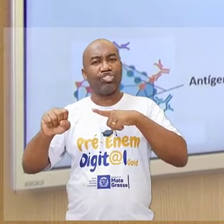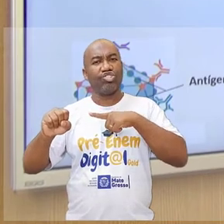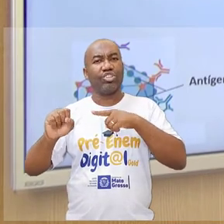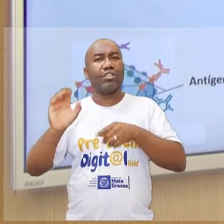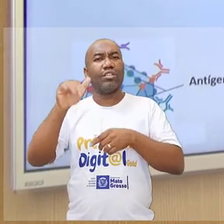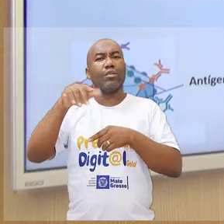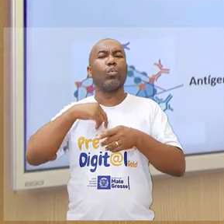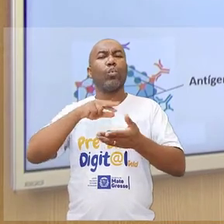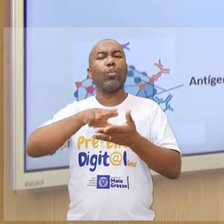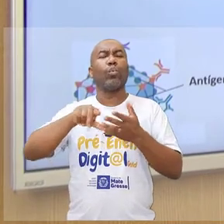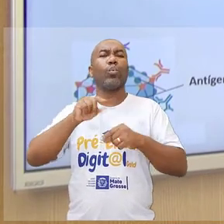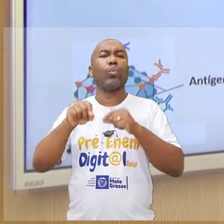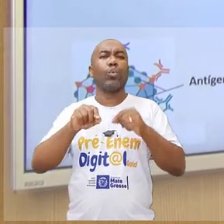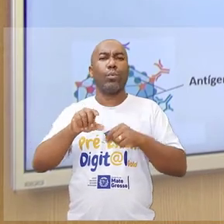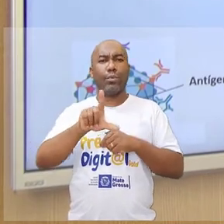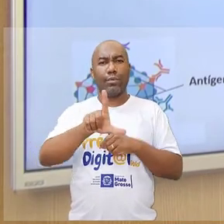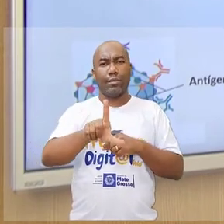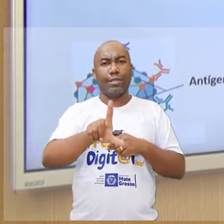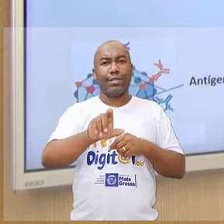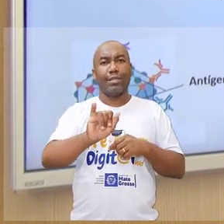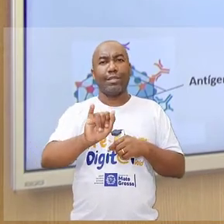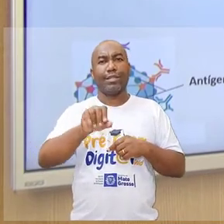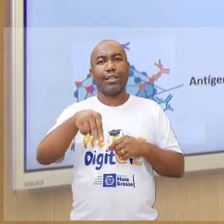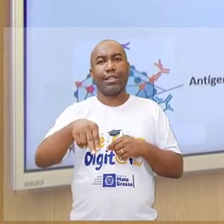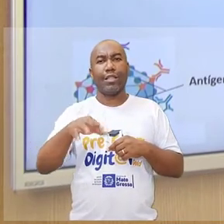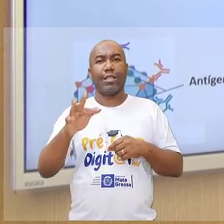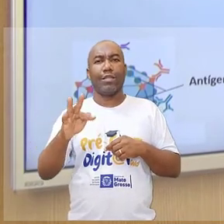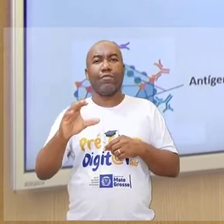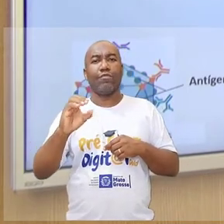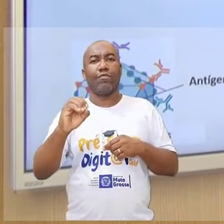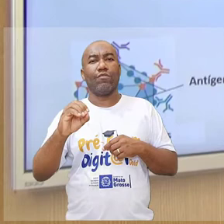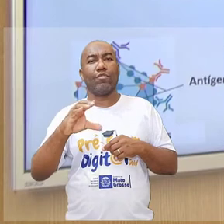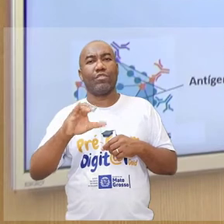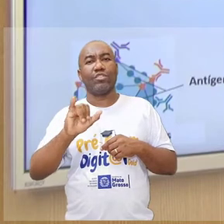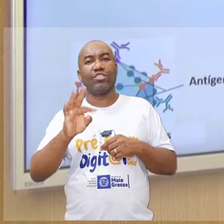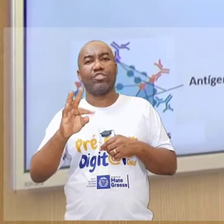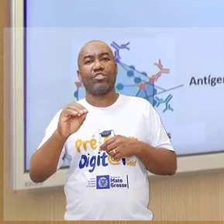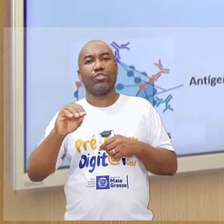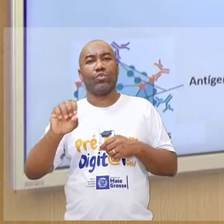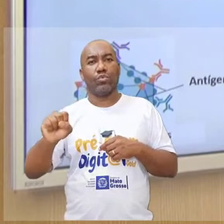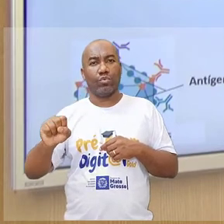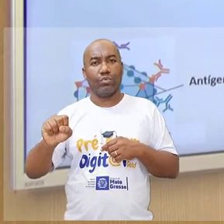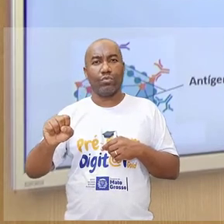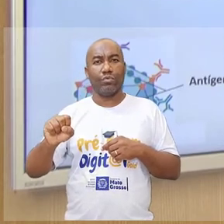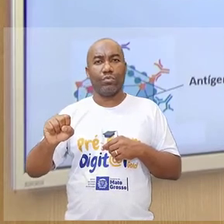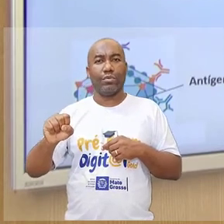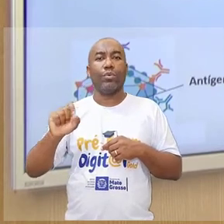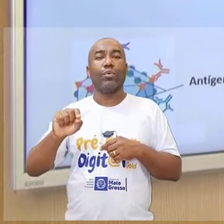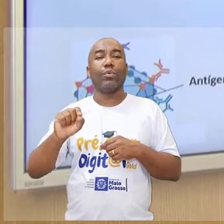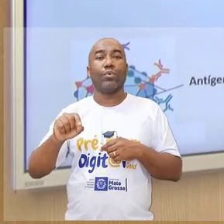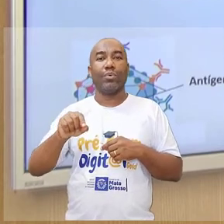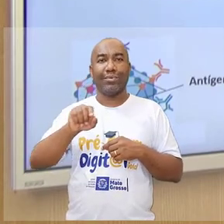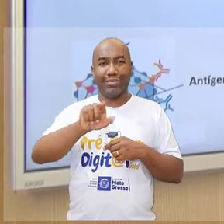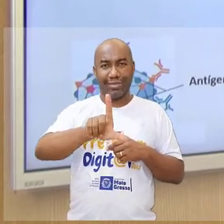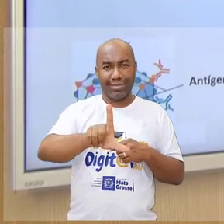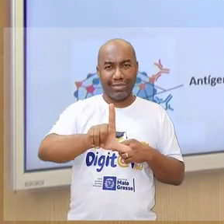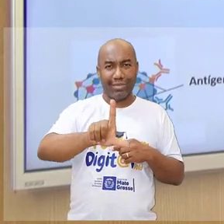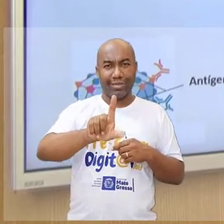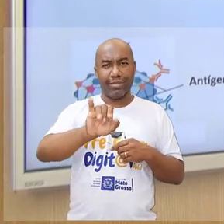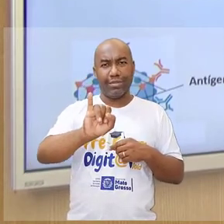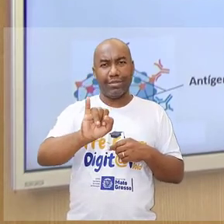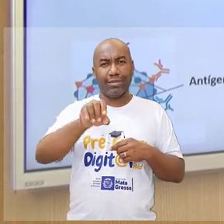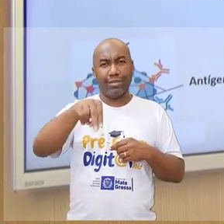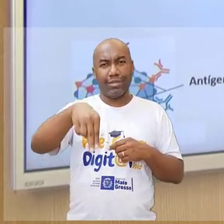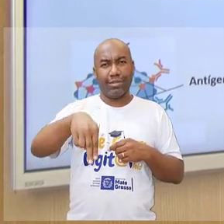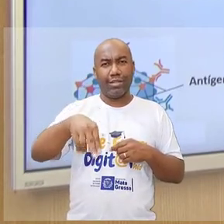linfócitos. Os linfócitos do tipo B, letra B, do inglês bone, osso. Os linfócitos B é que